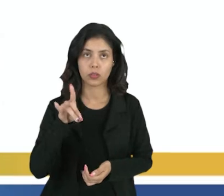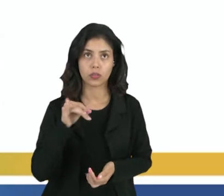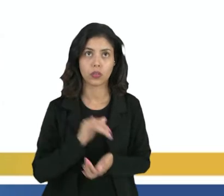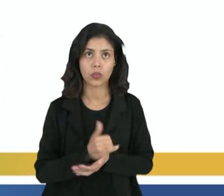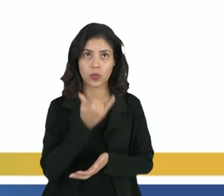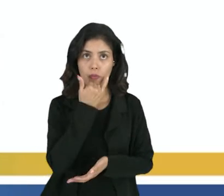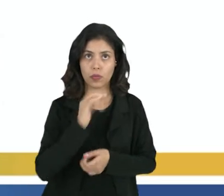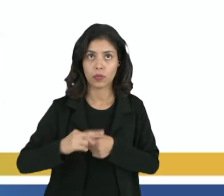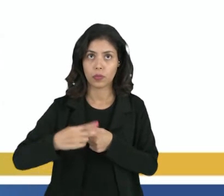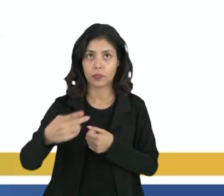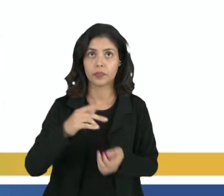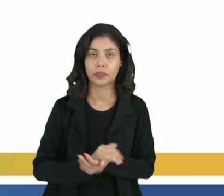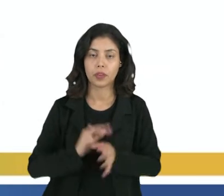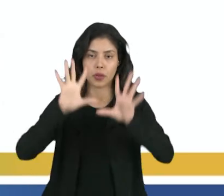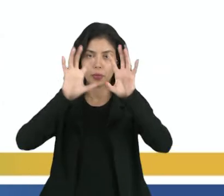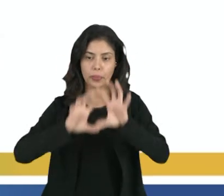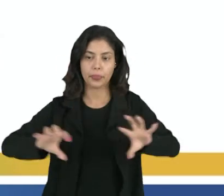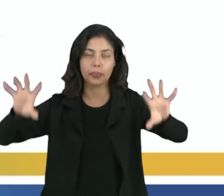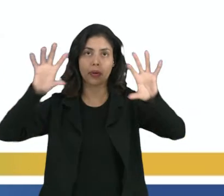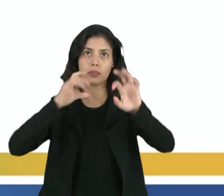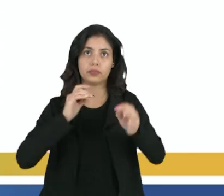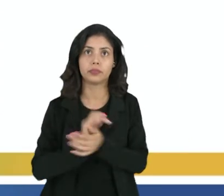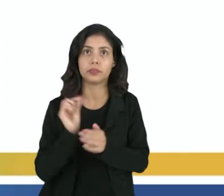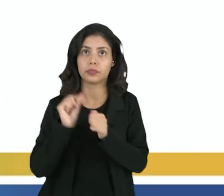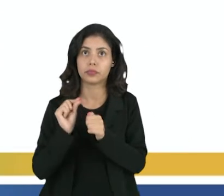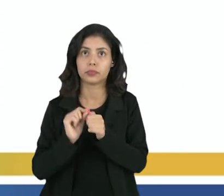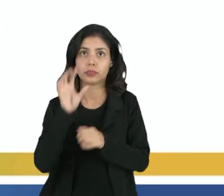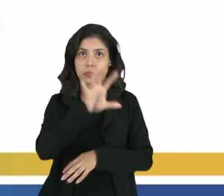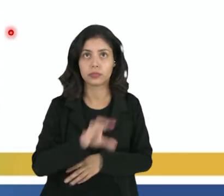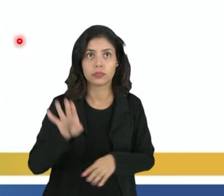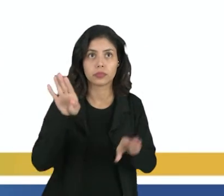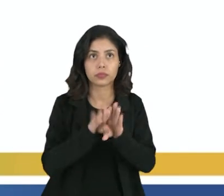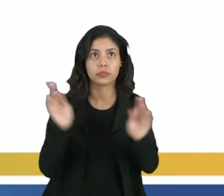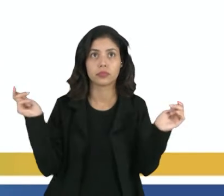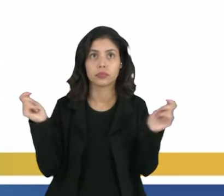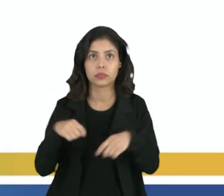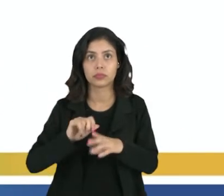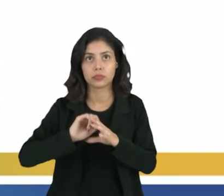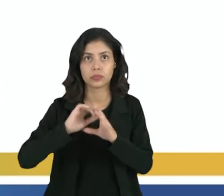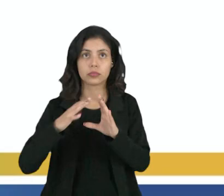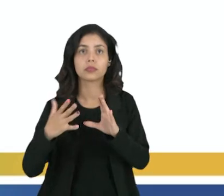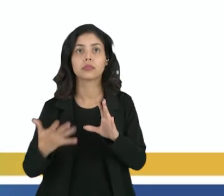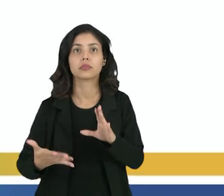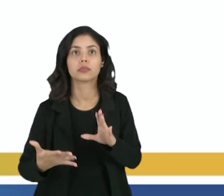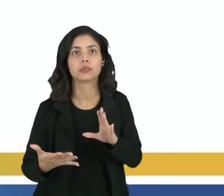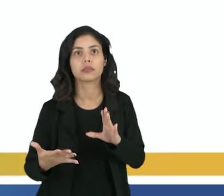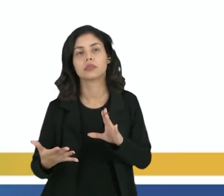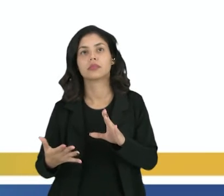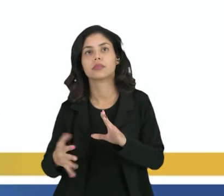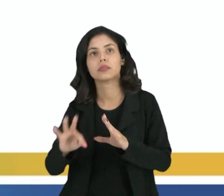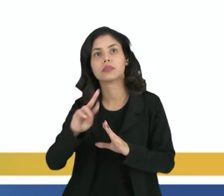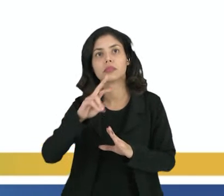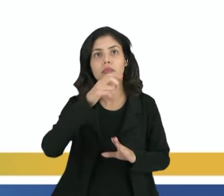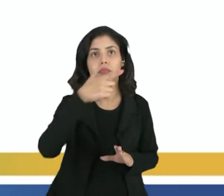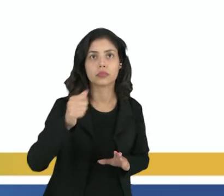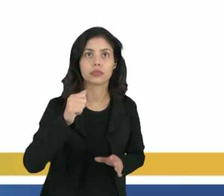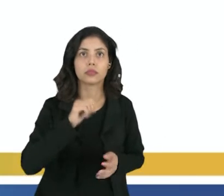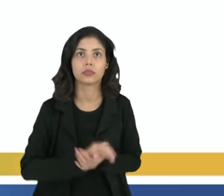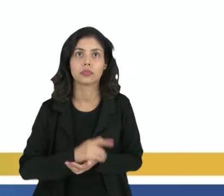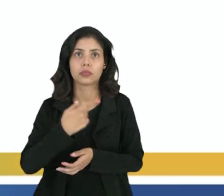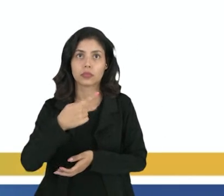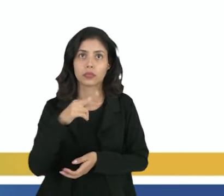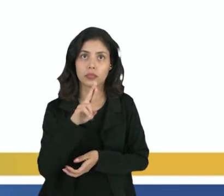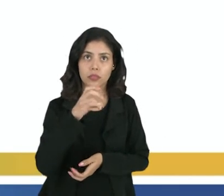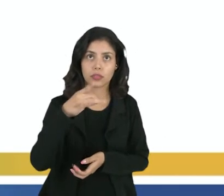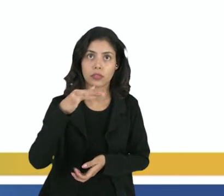umidade e consequente evaporação fazem com que a região também possua como características